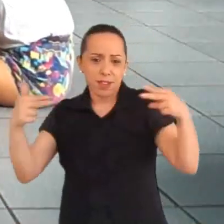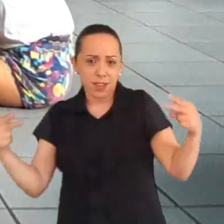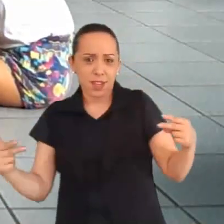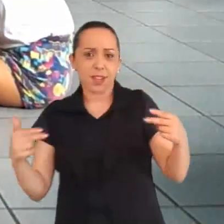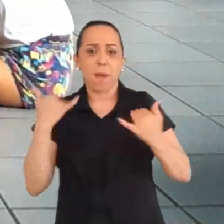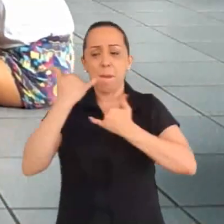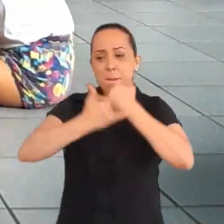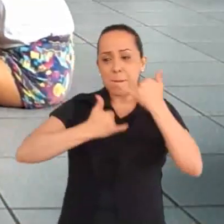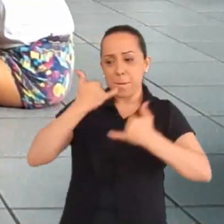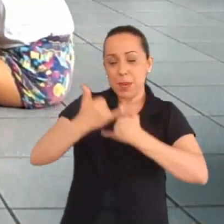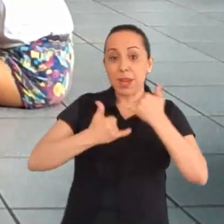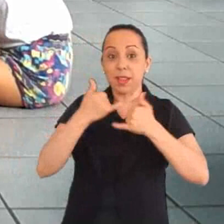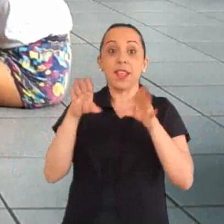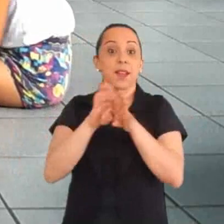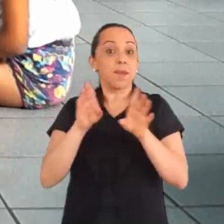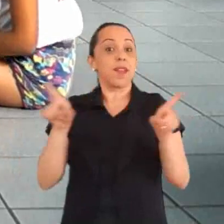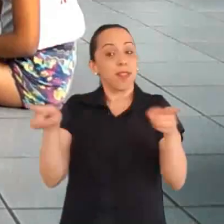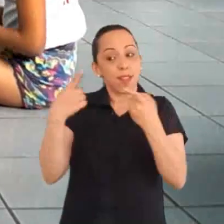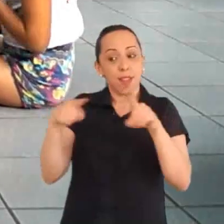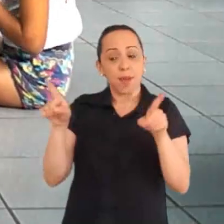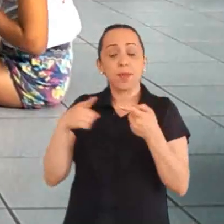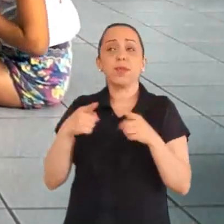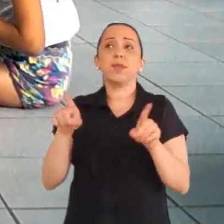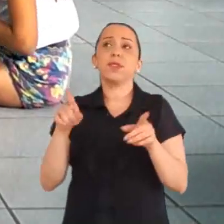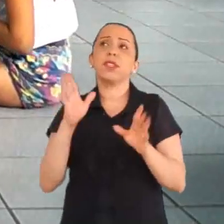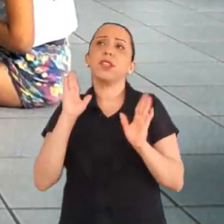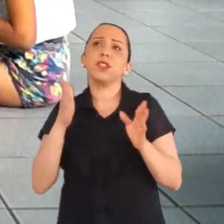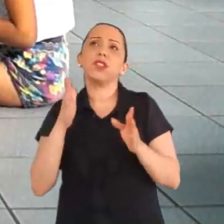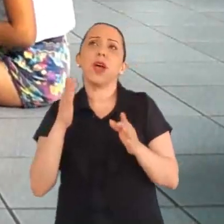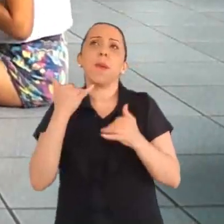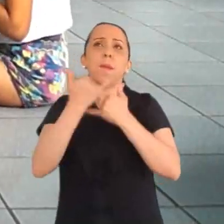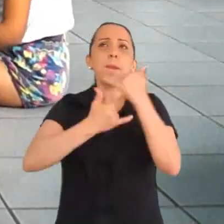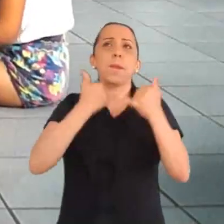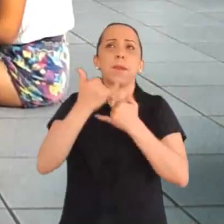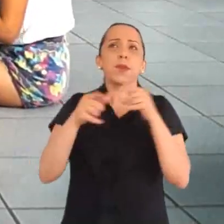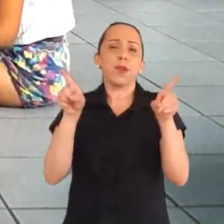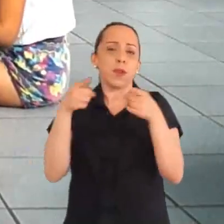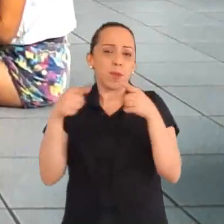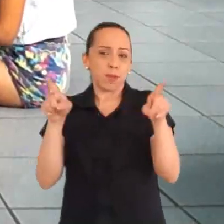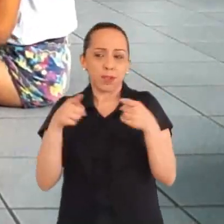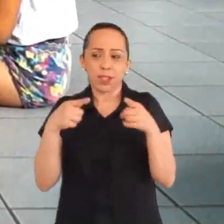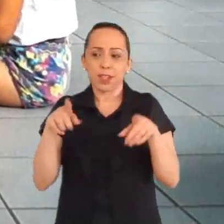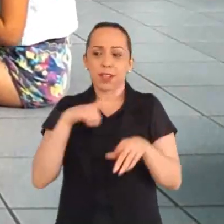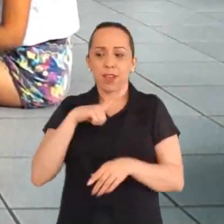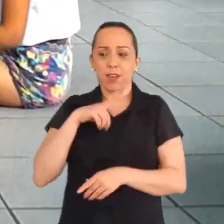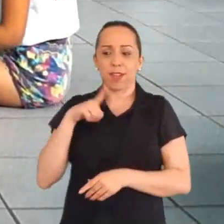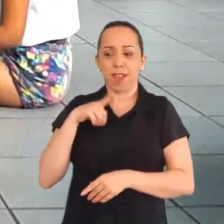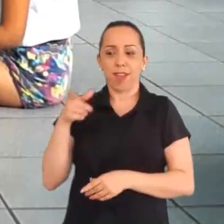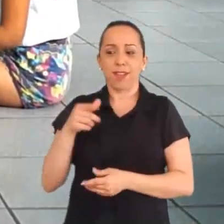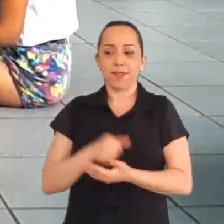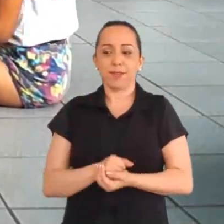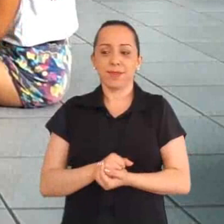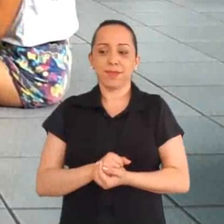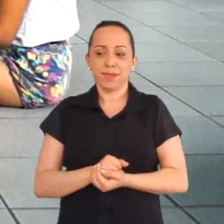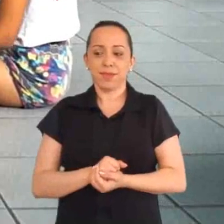brincadeiras, também tem as músicas. Por exemplo, quem já brincou com essa música aqui, ó?